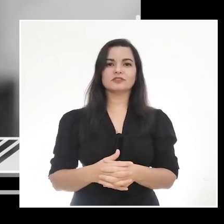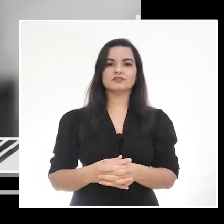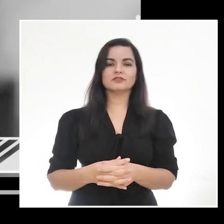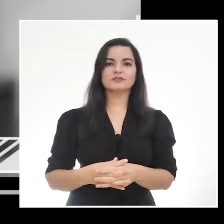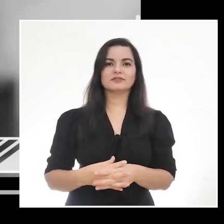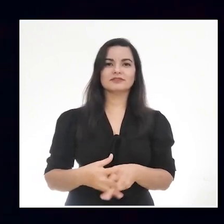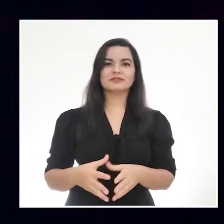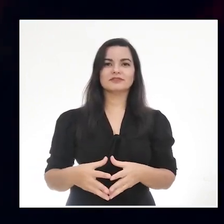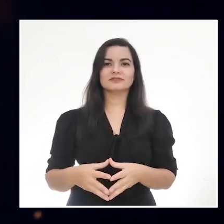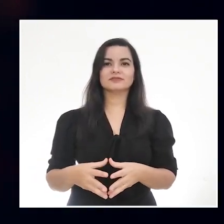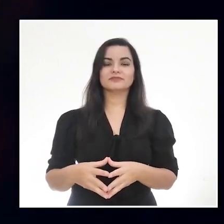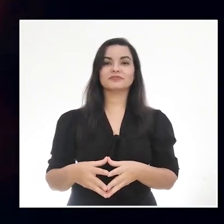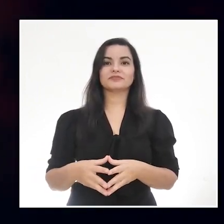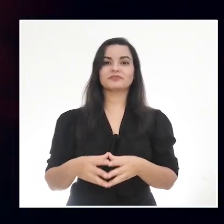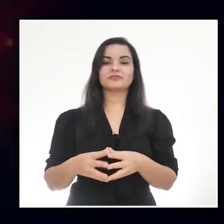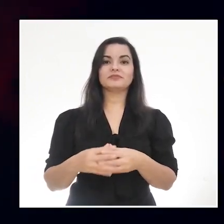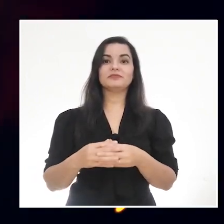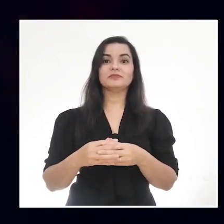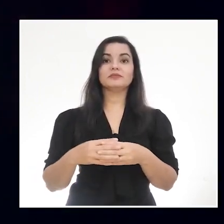seria a resposta.